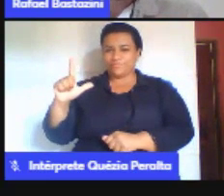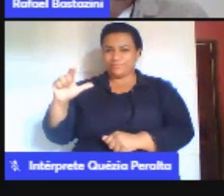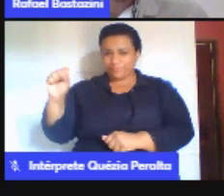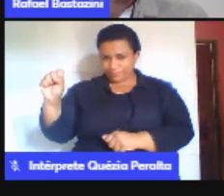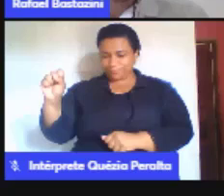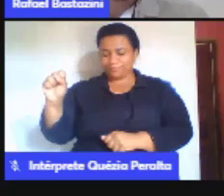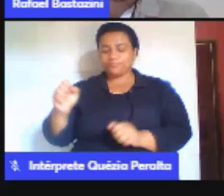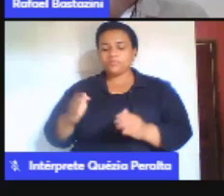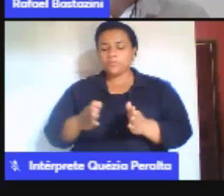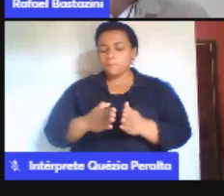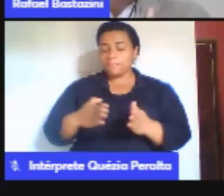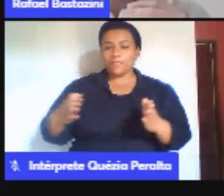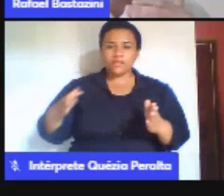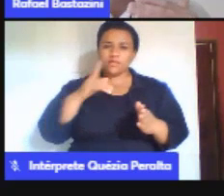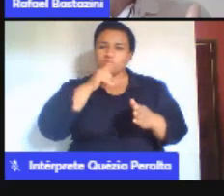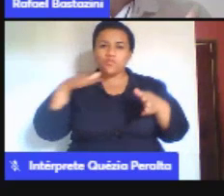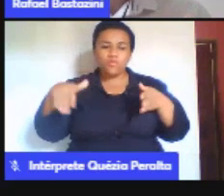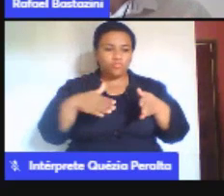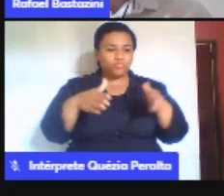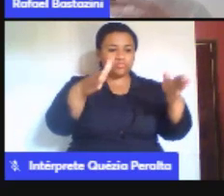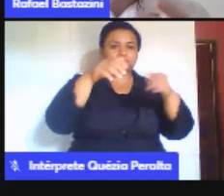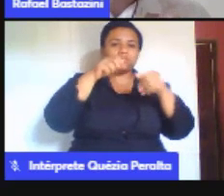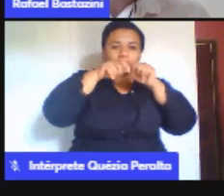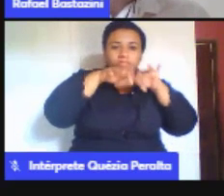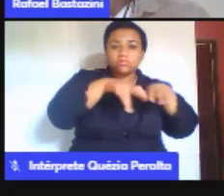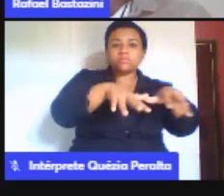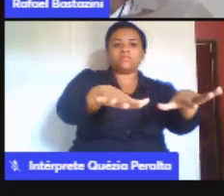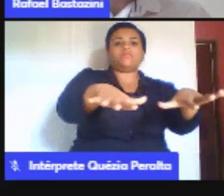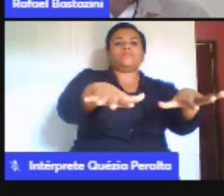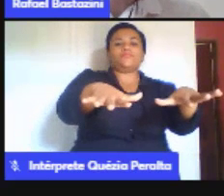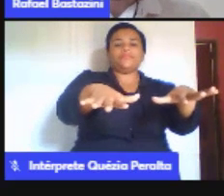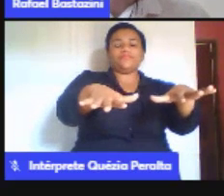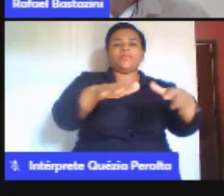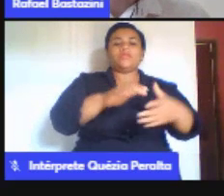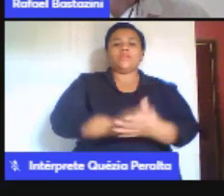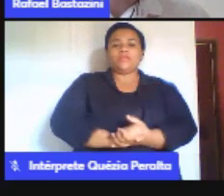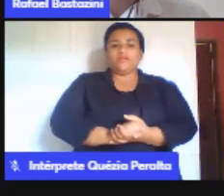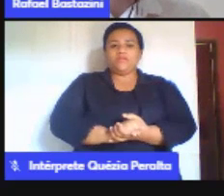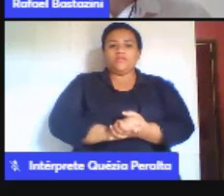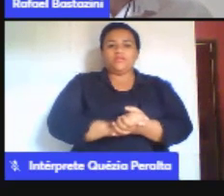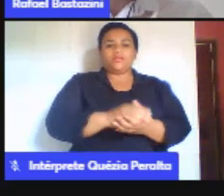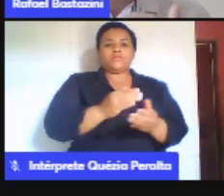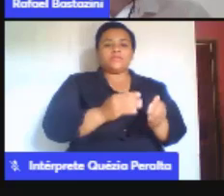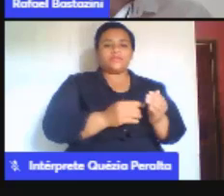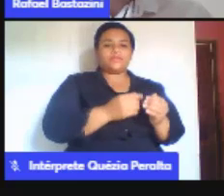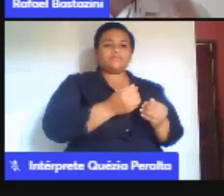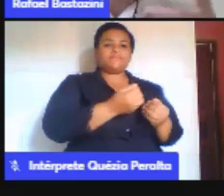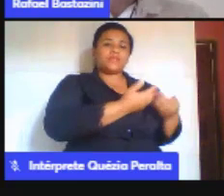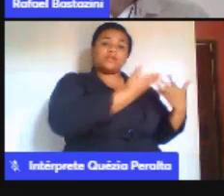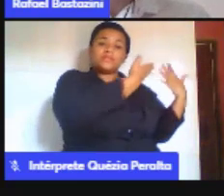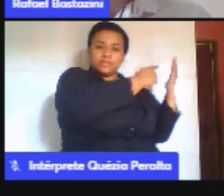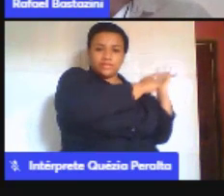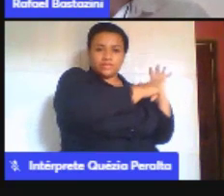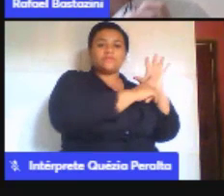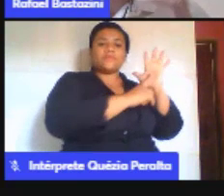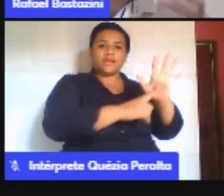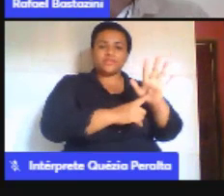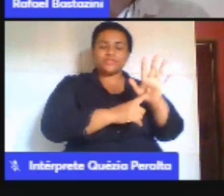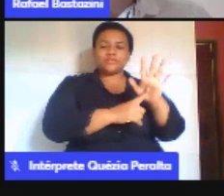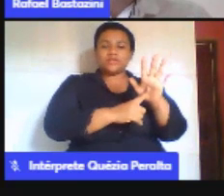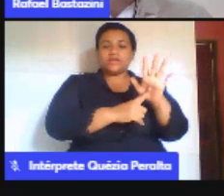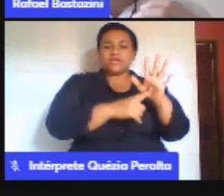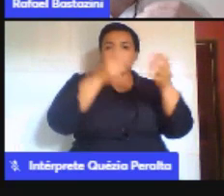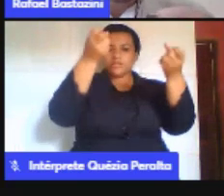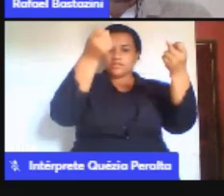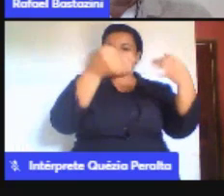foi canalizado. Então a gente traz elementos, traz imagens nessas placas que mostram todo esse movimento